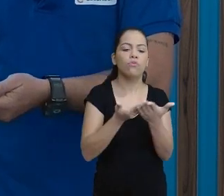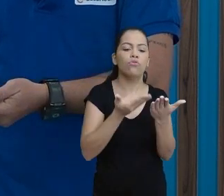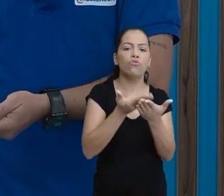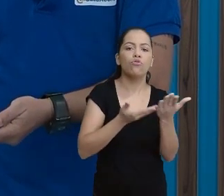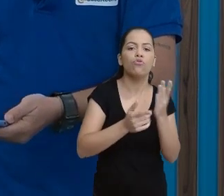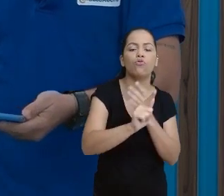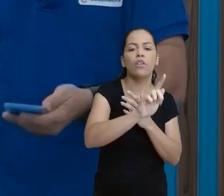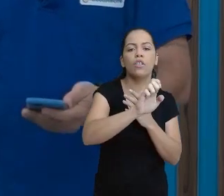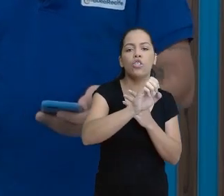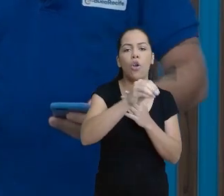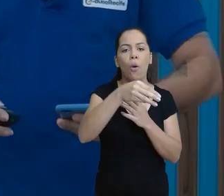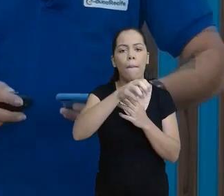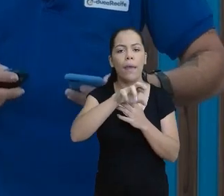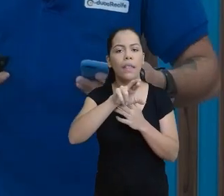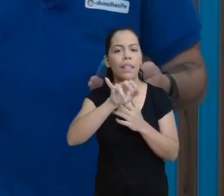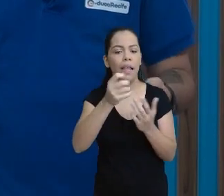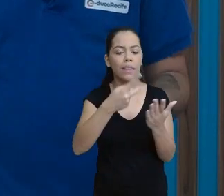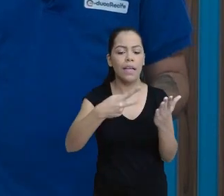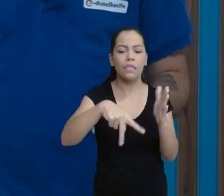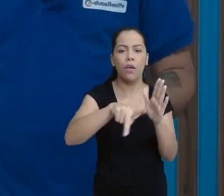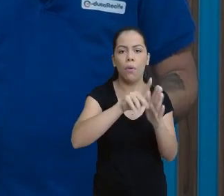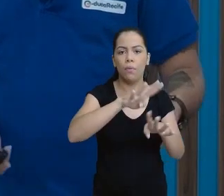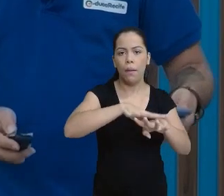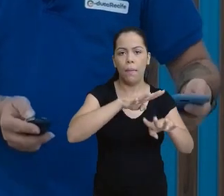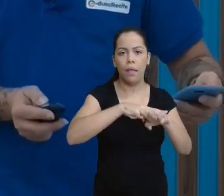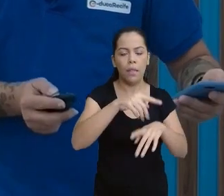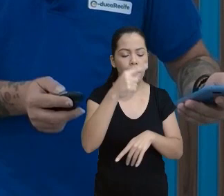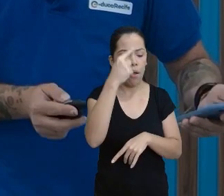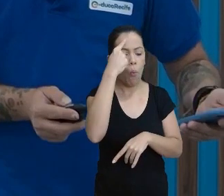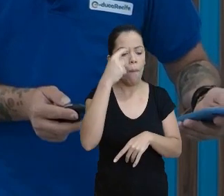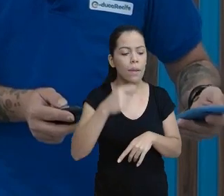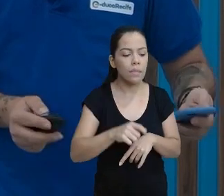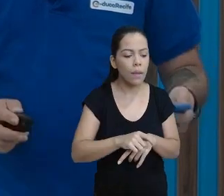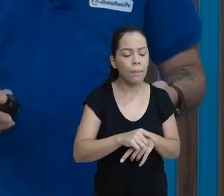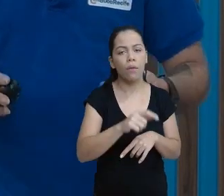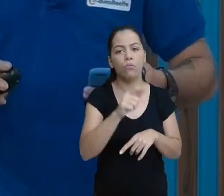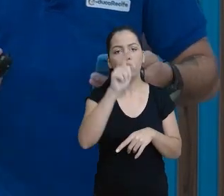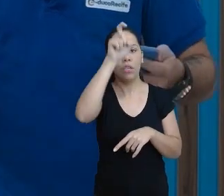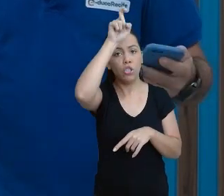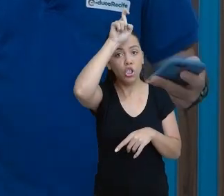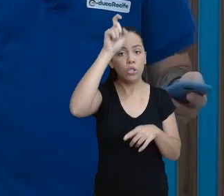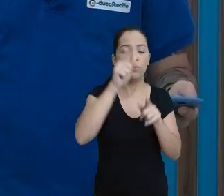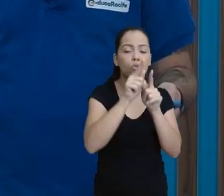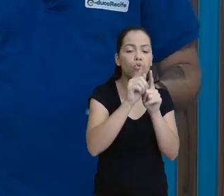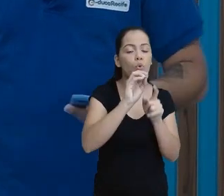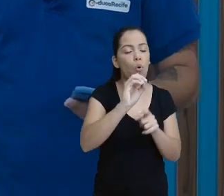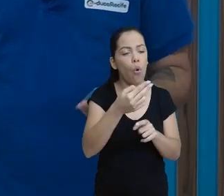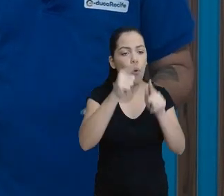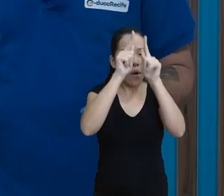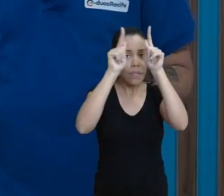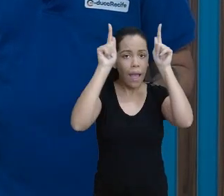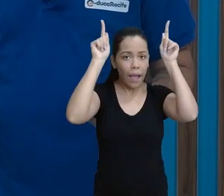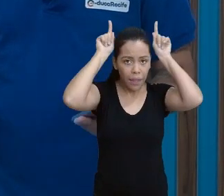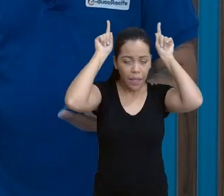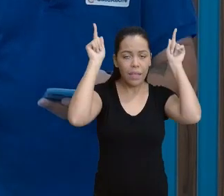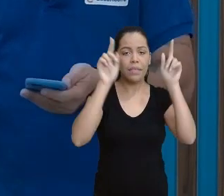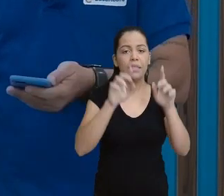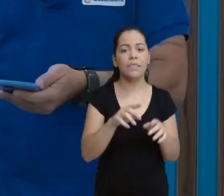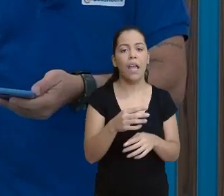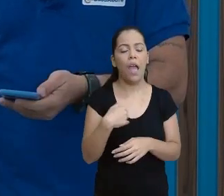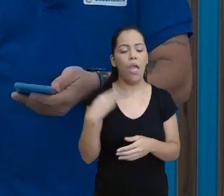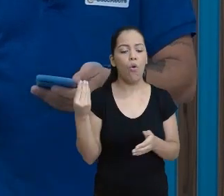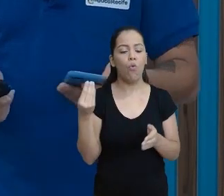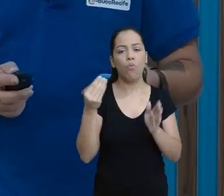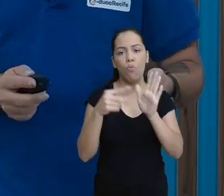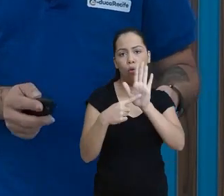da geometria, seja ela por um pensamento grego, seja ela por um pensamento egípcio. Eu trouxe essas 2 maneiras da gente pensar para a